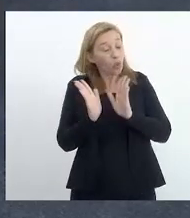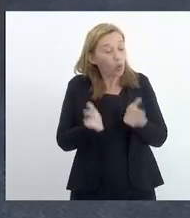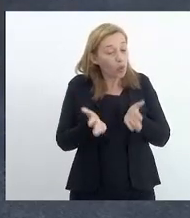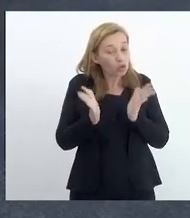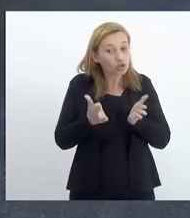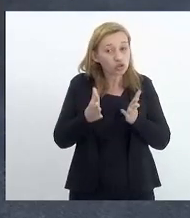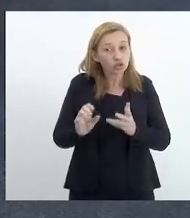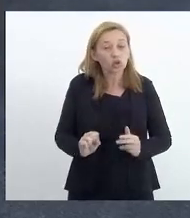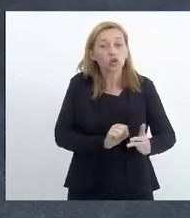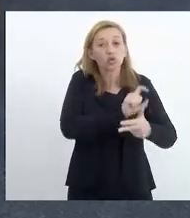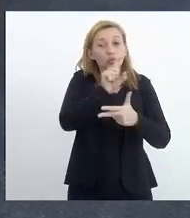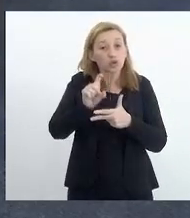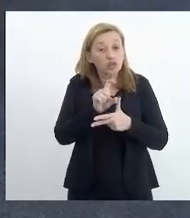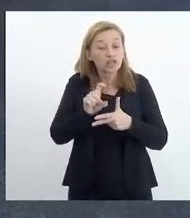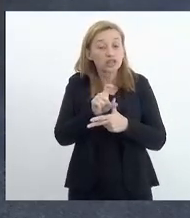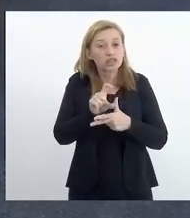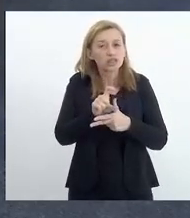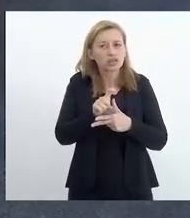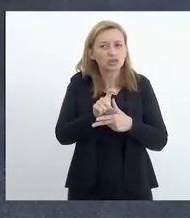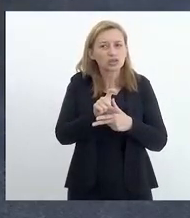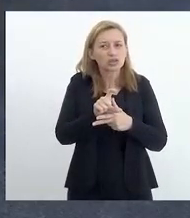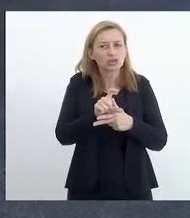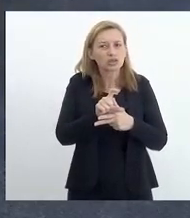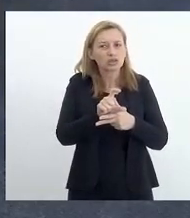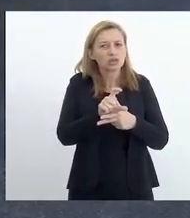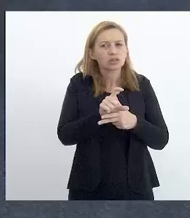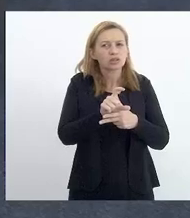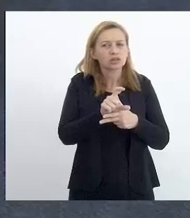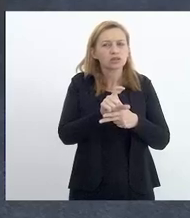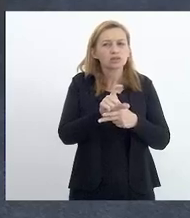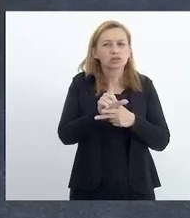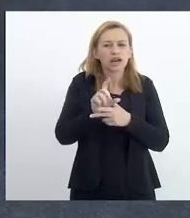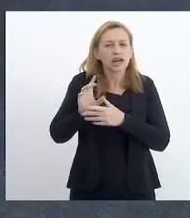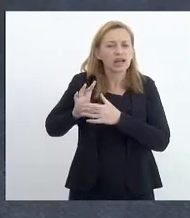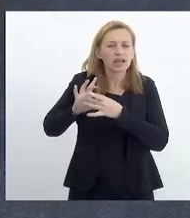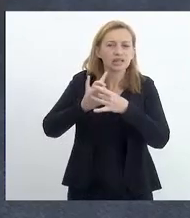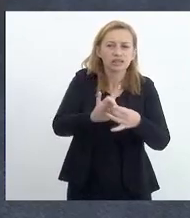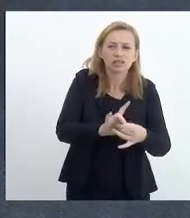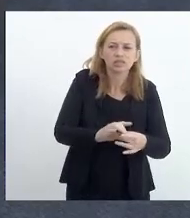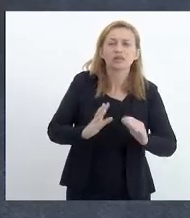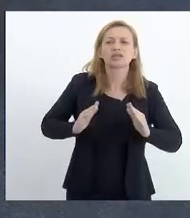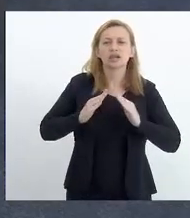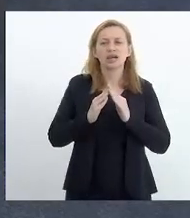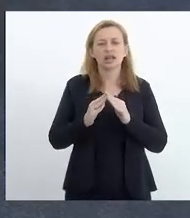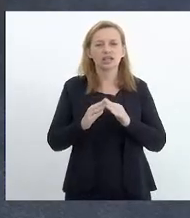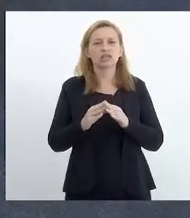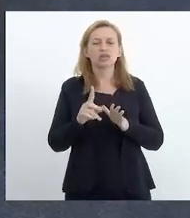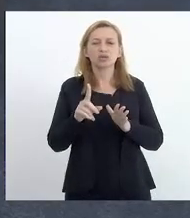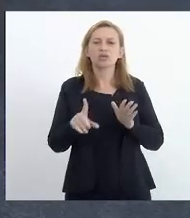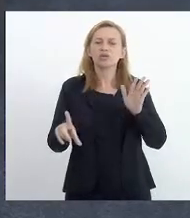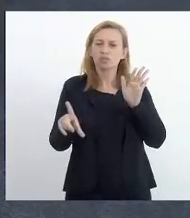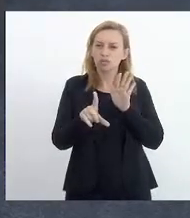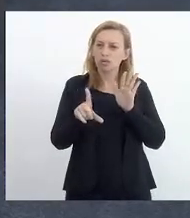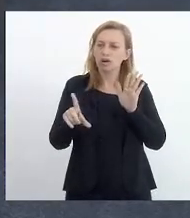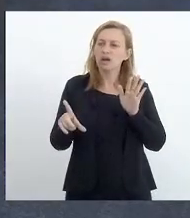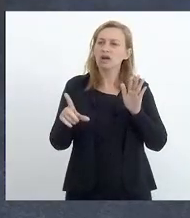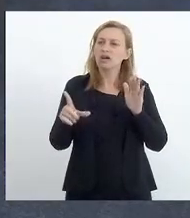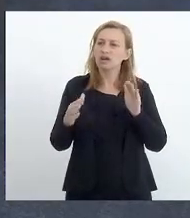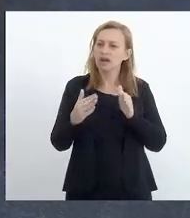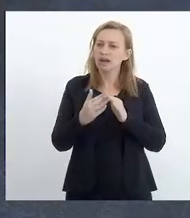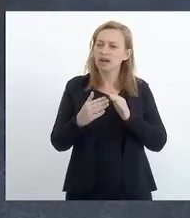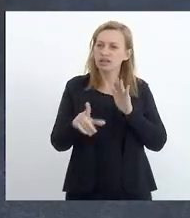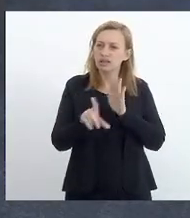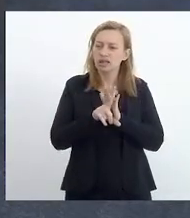o Poder Executivo está afinado com esta casa, com este parlamento. O governador Cláudio